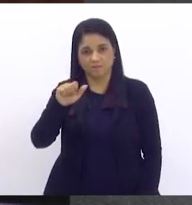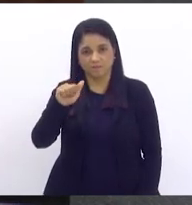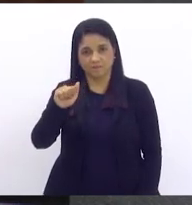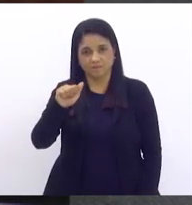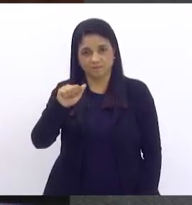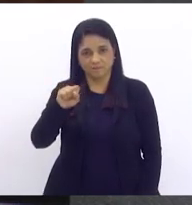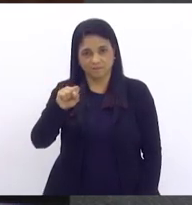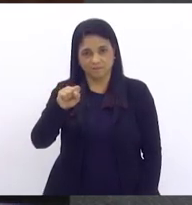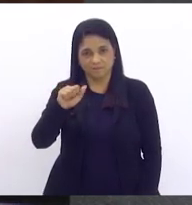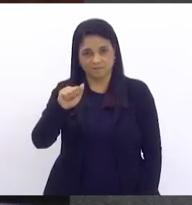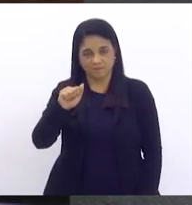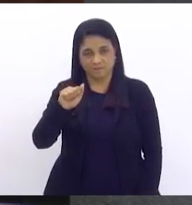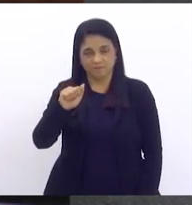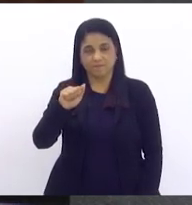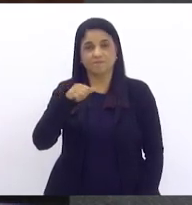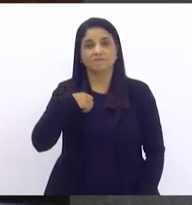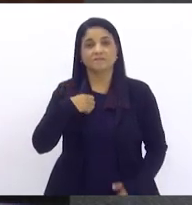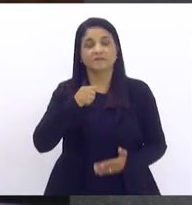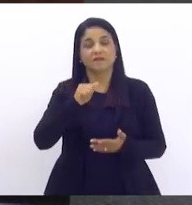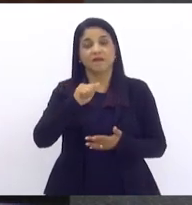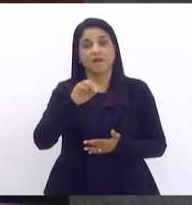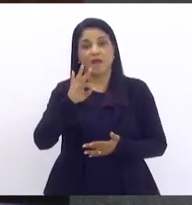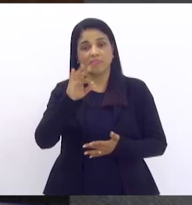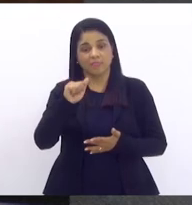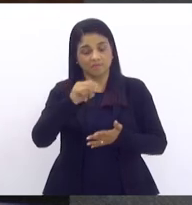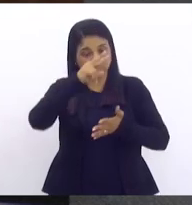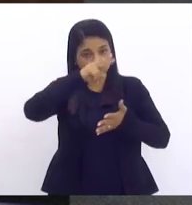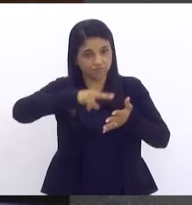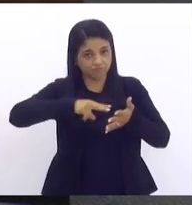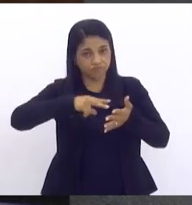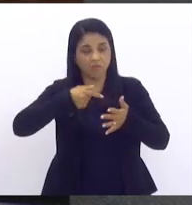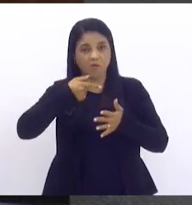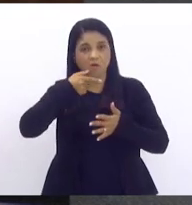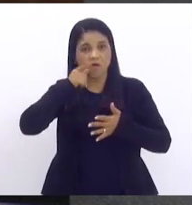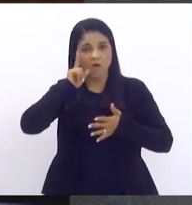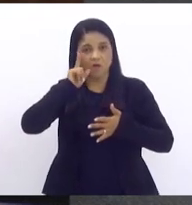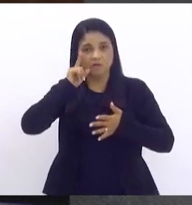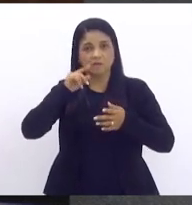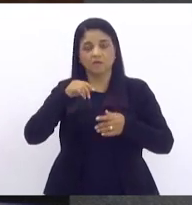A ata reflete com exatidão o ocorrido na